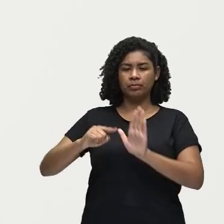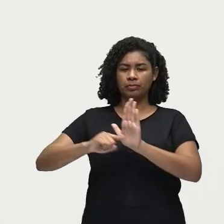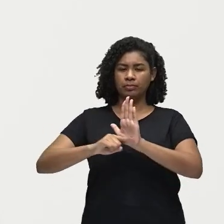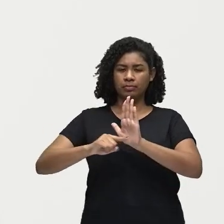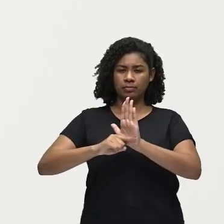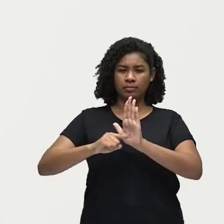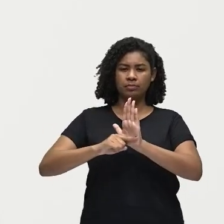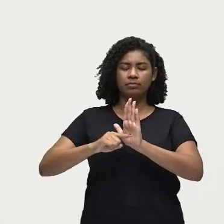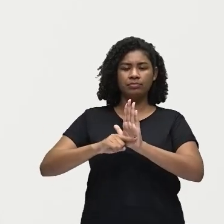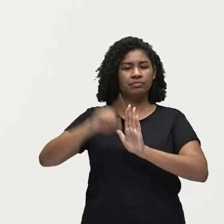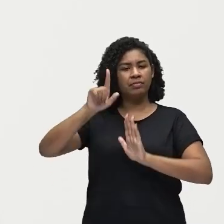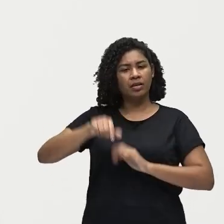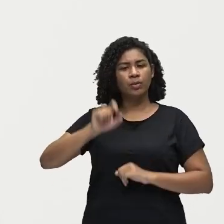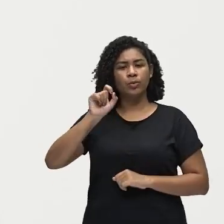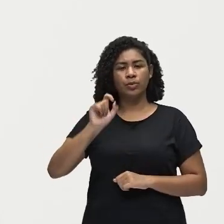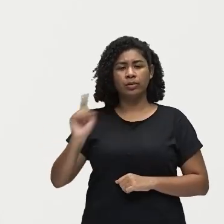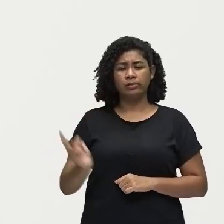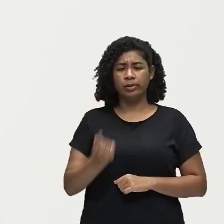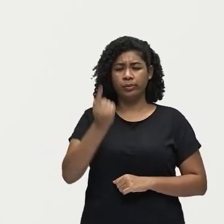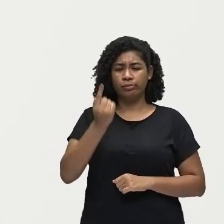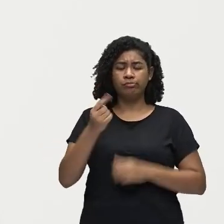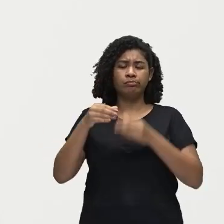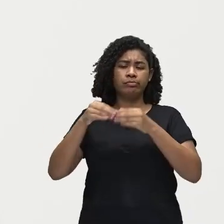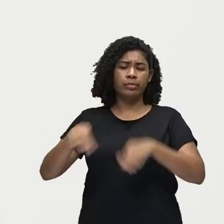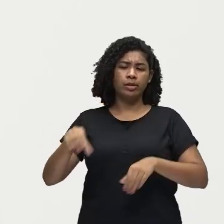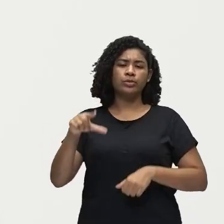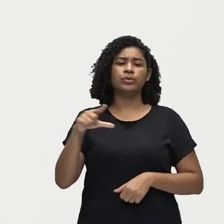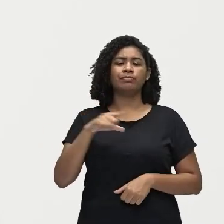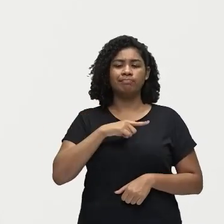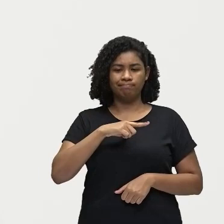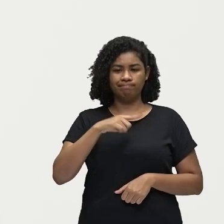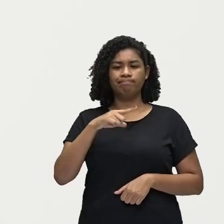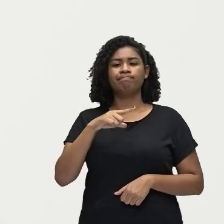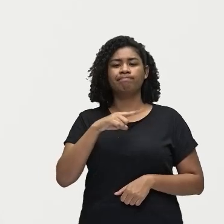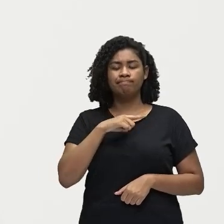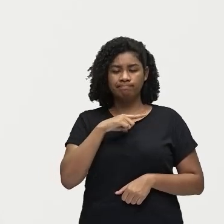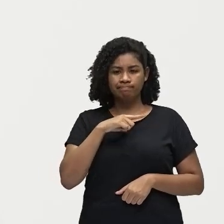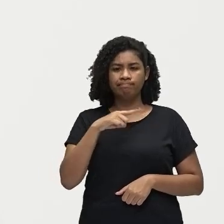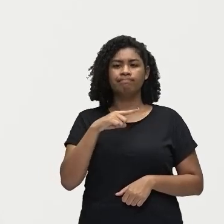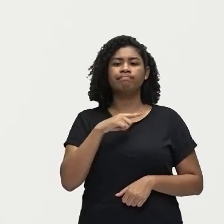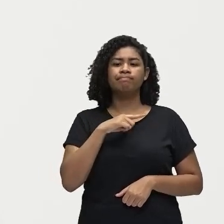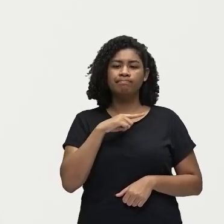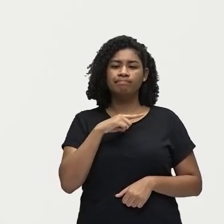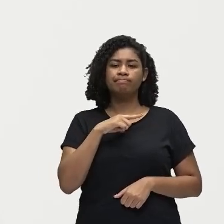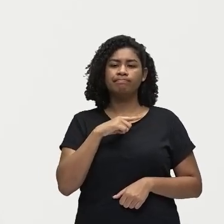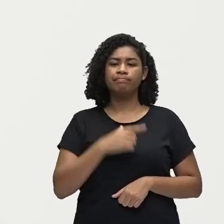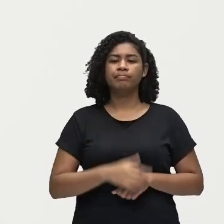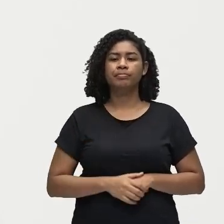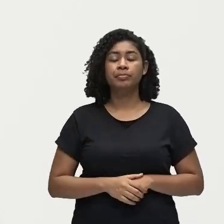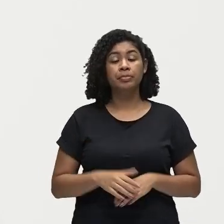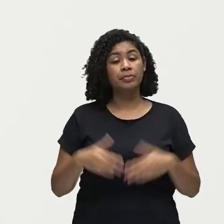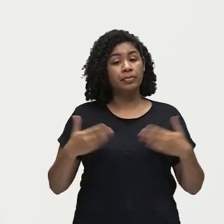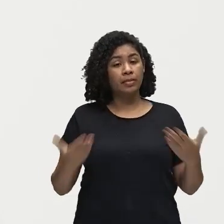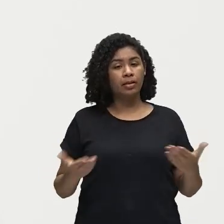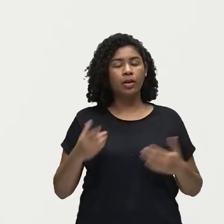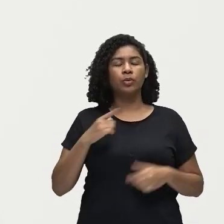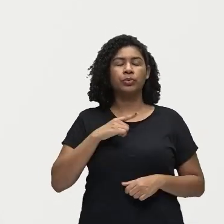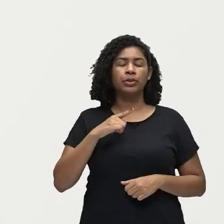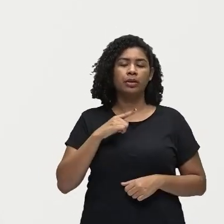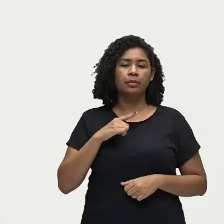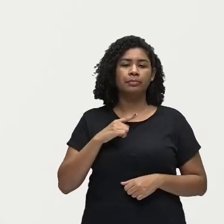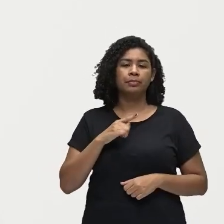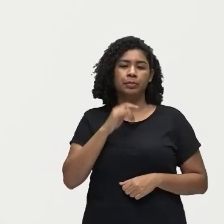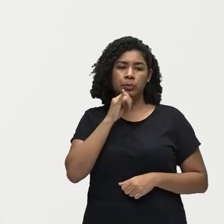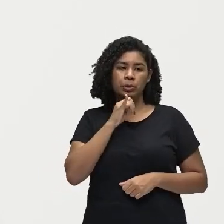em que pelo menos um dos envolvidos sofre algum prejuízo. Então, há aí alguém que